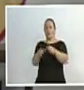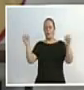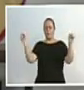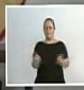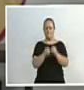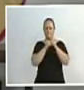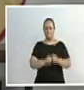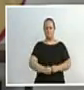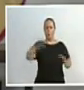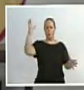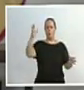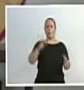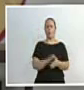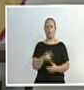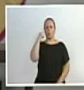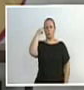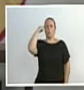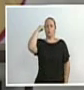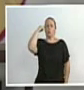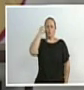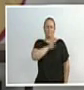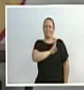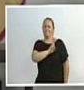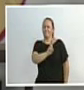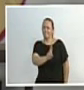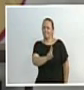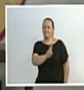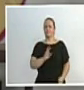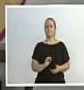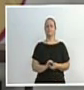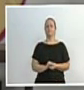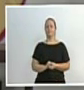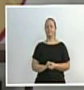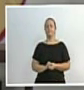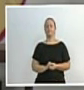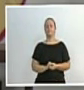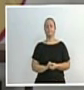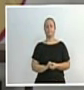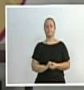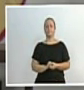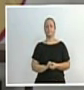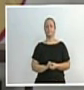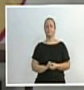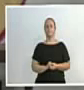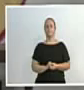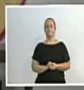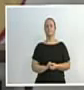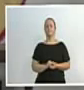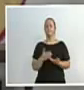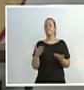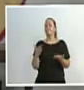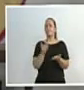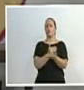fanatismo religioso, que começou lá